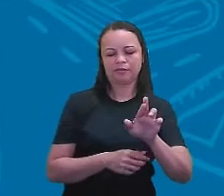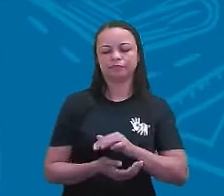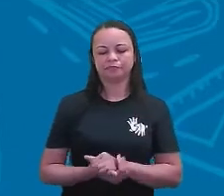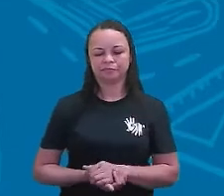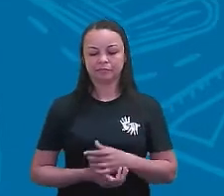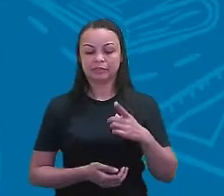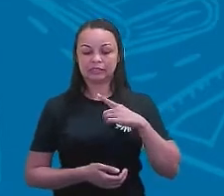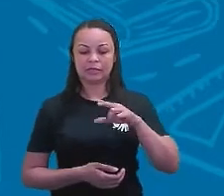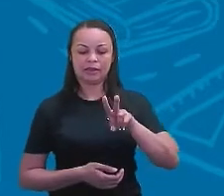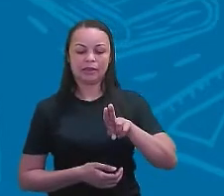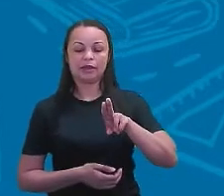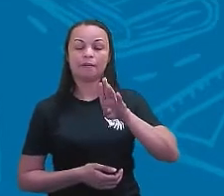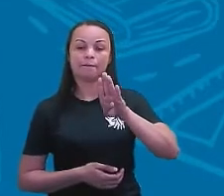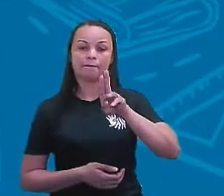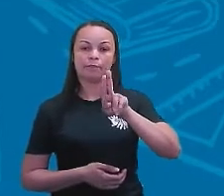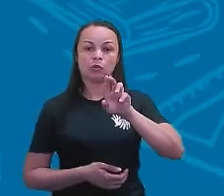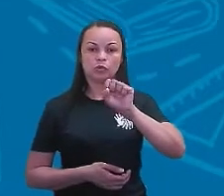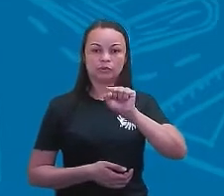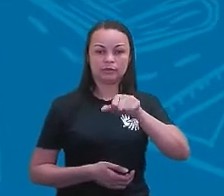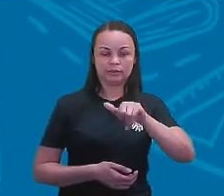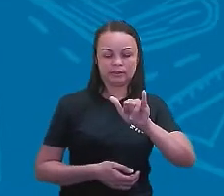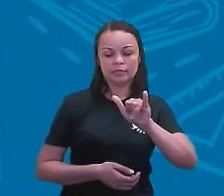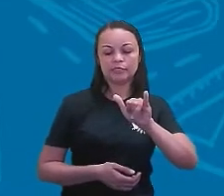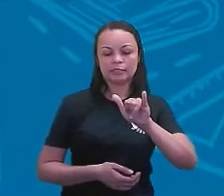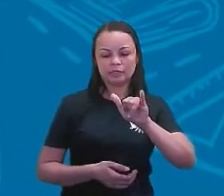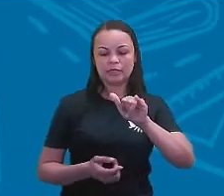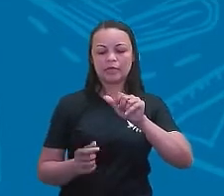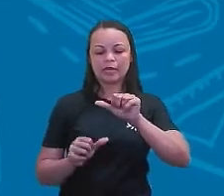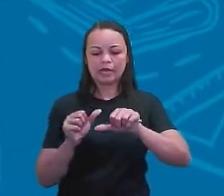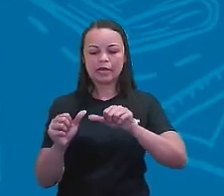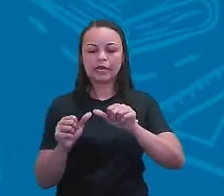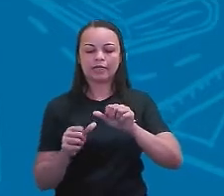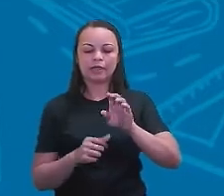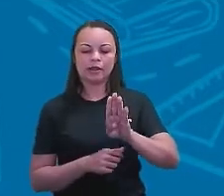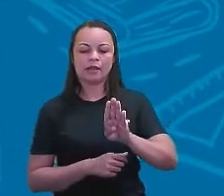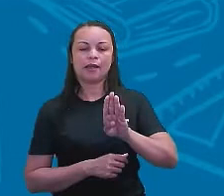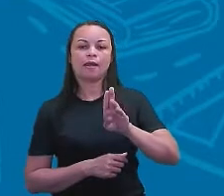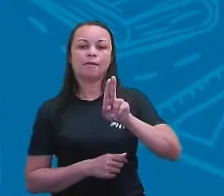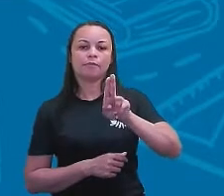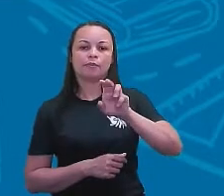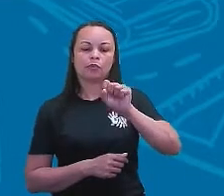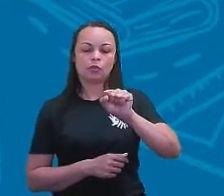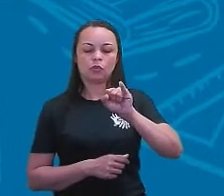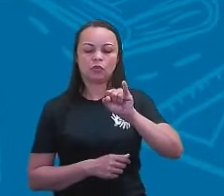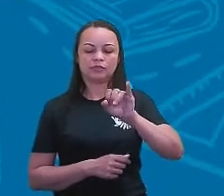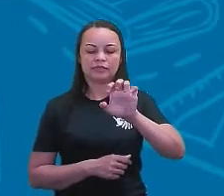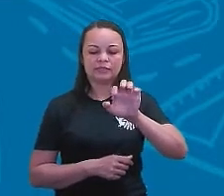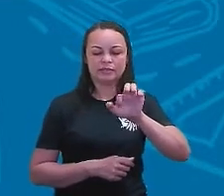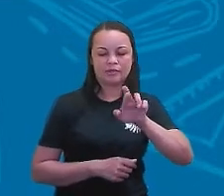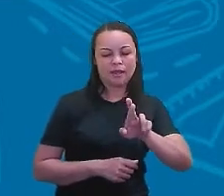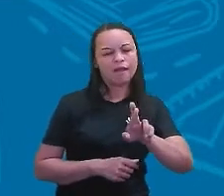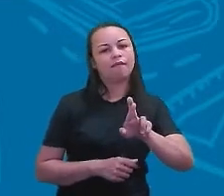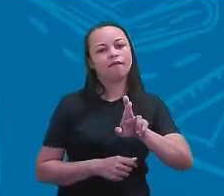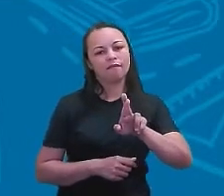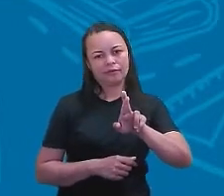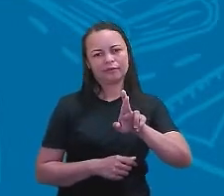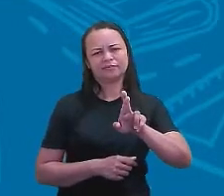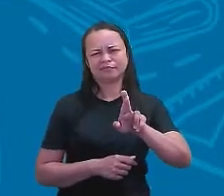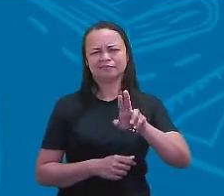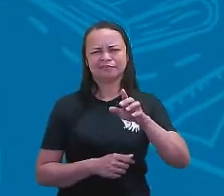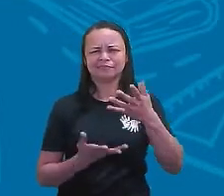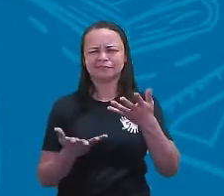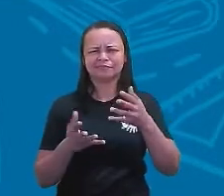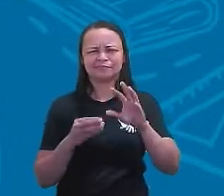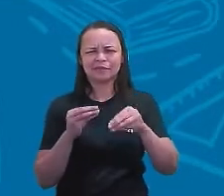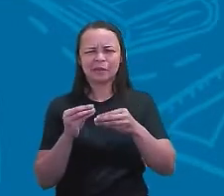em S, que é consoante, e Y. O que é que faz? Y sai. Coloca aí no lugar e acrescenta o R. Vê como é fácil, é